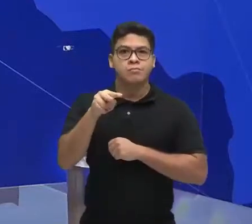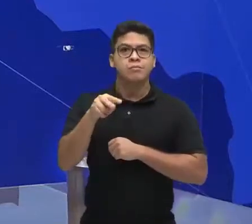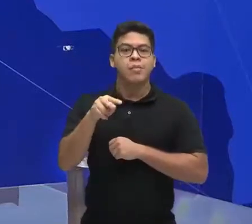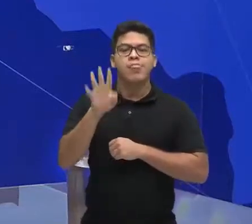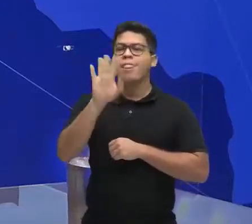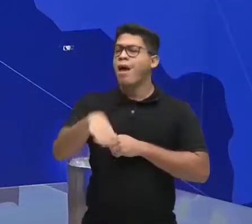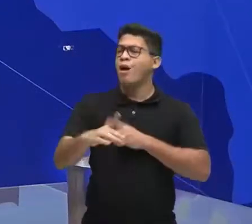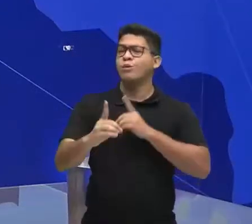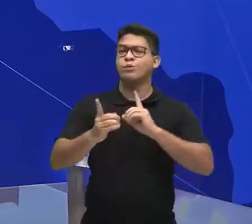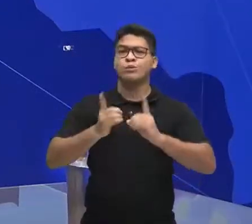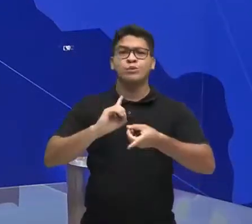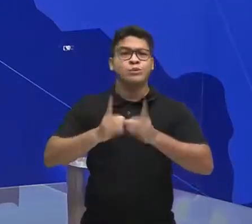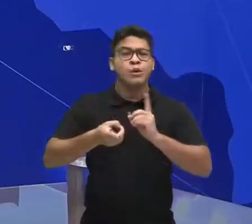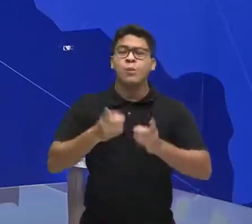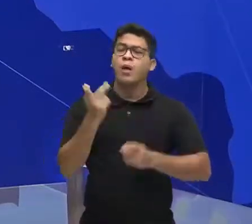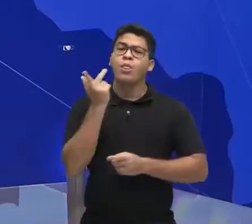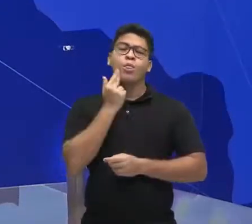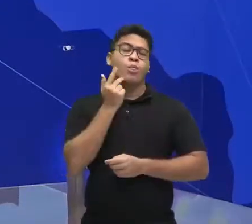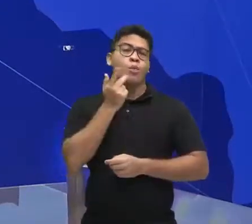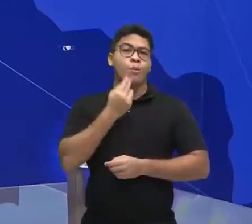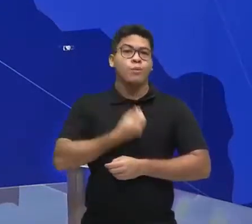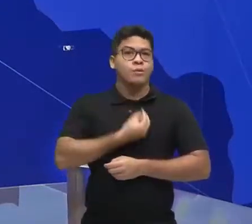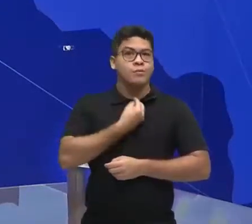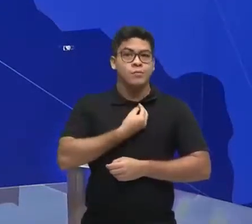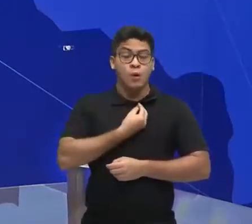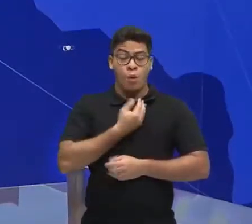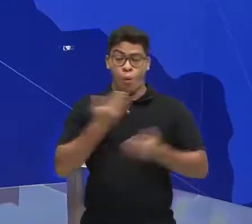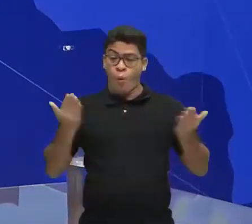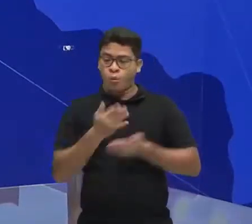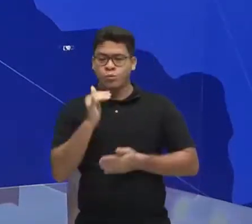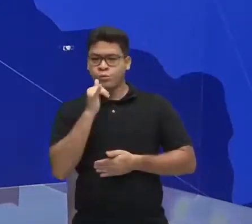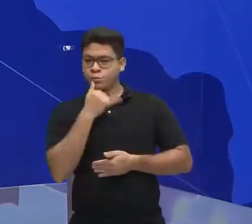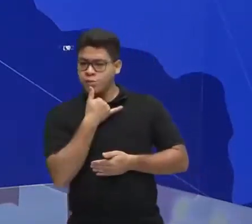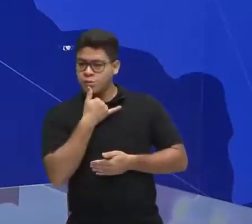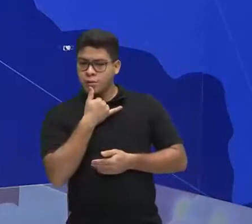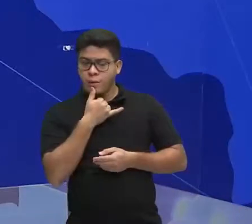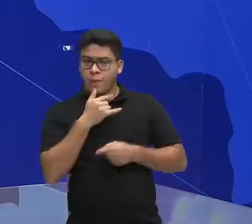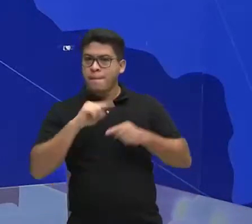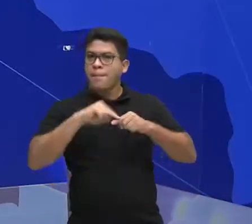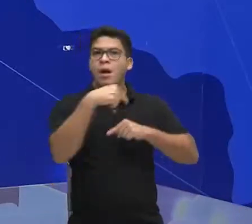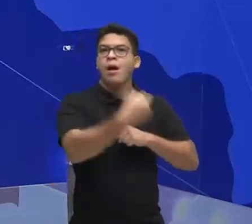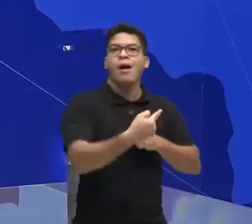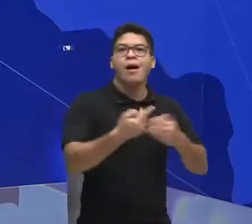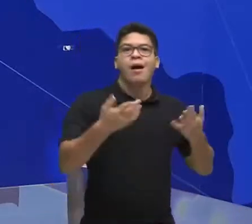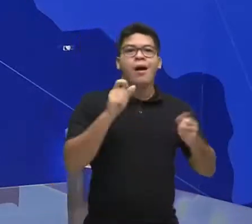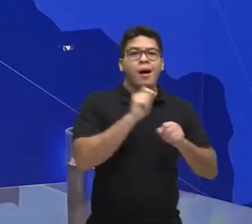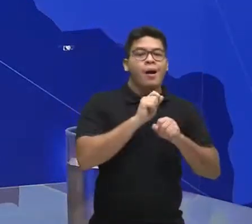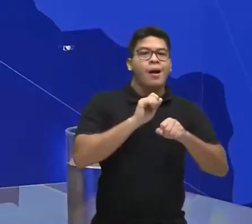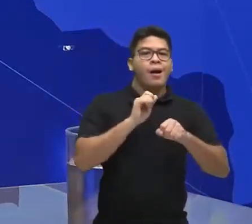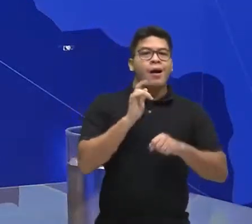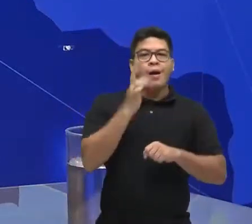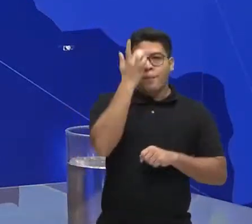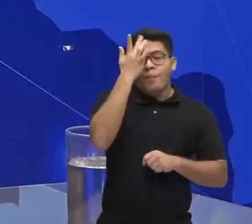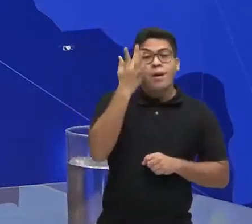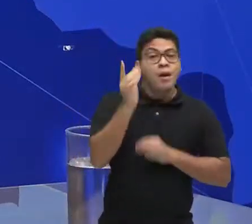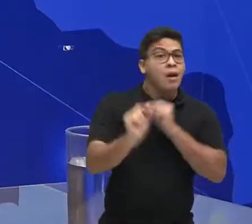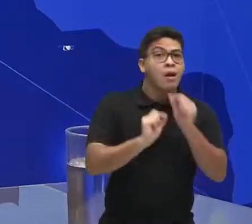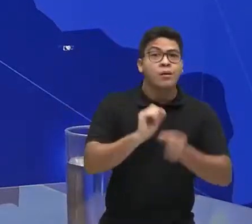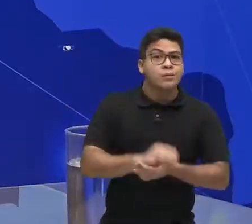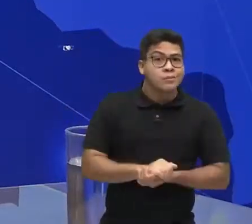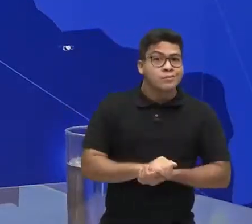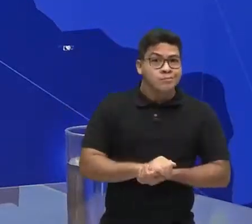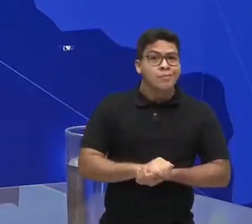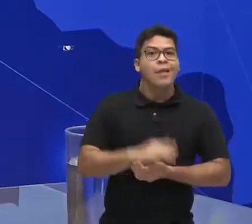natural da vida. Hoje eu estou triste, amanhã eu acordo feliz, a dinâmica da vida é essa. Hoje eu passei uma situação que me entristeceu, amanhã eu